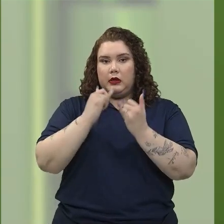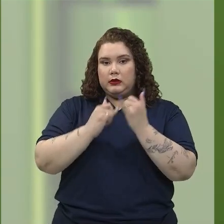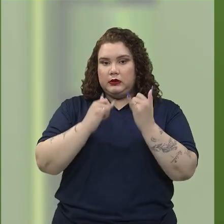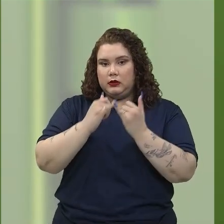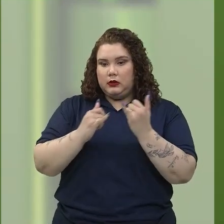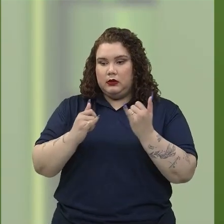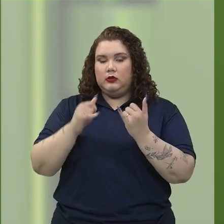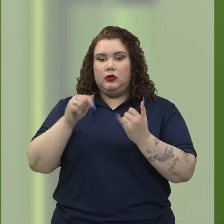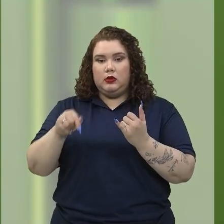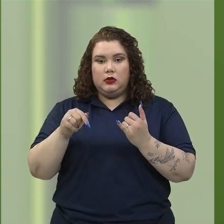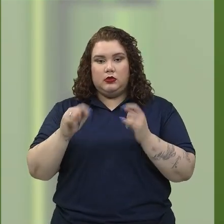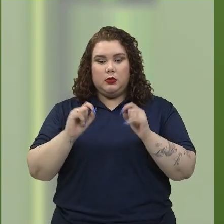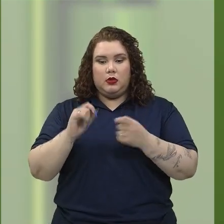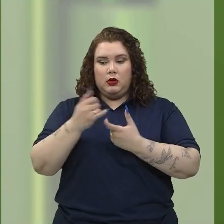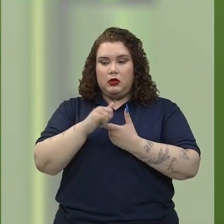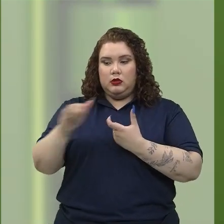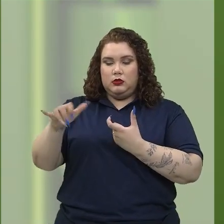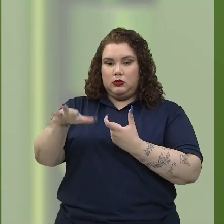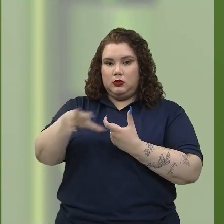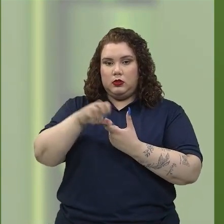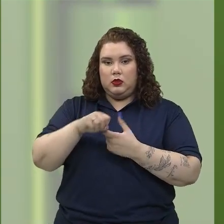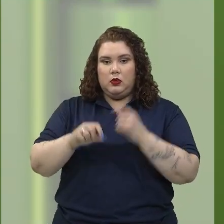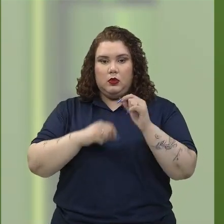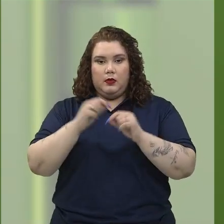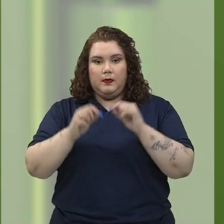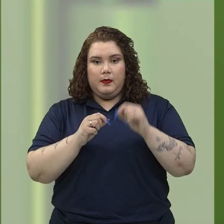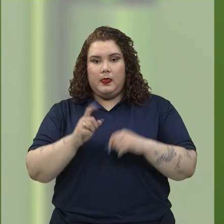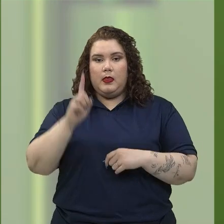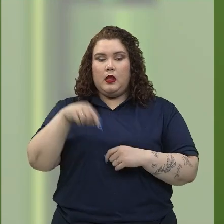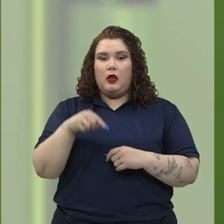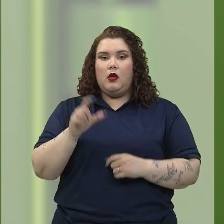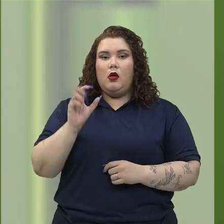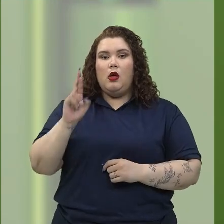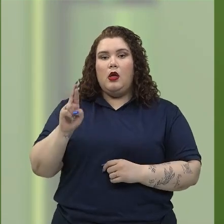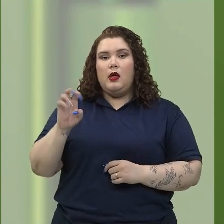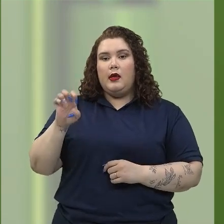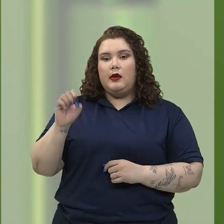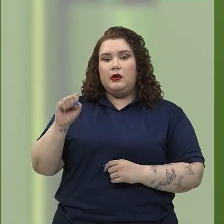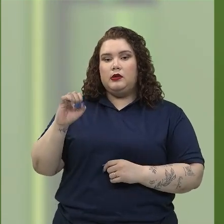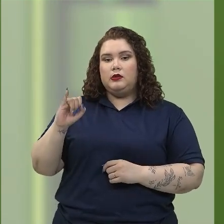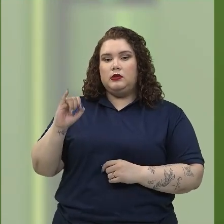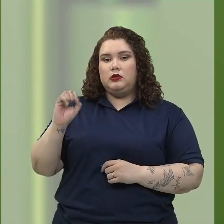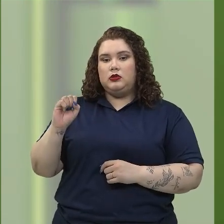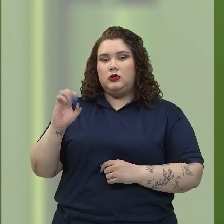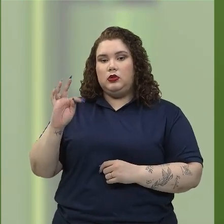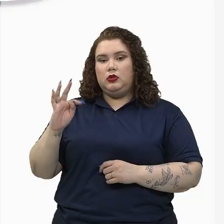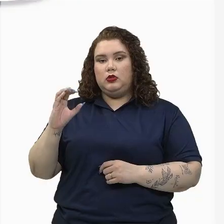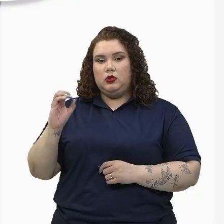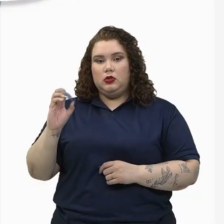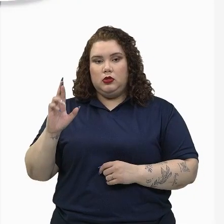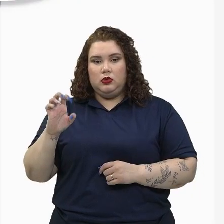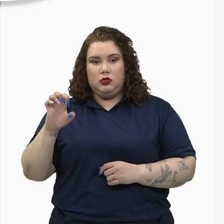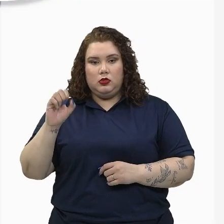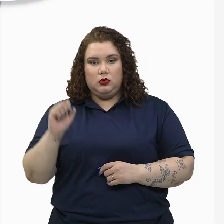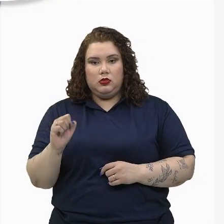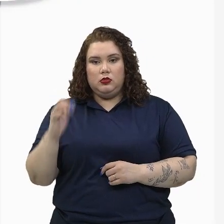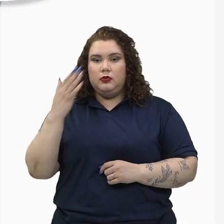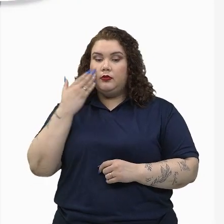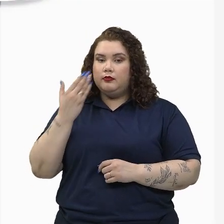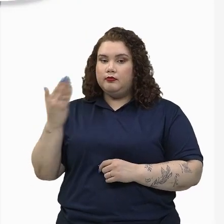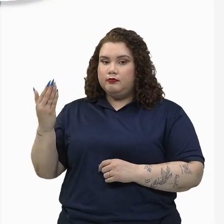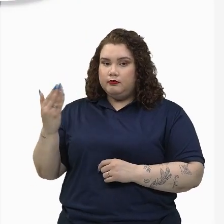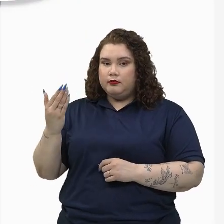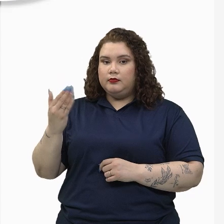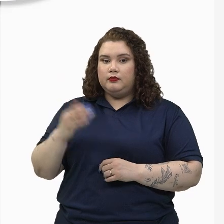receptor, que esses dispositivos são os resistores. Então, pessoal, podemos